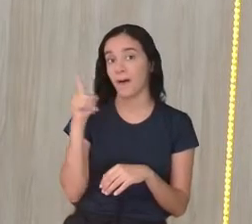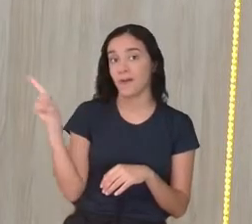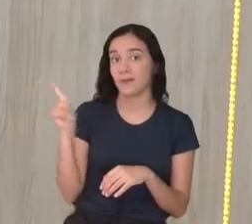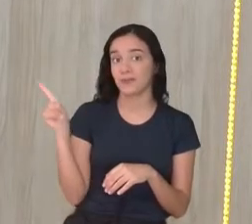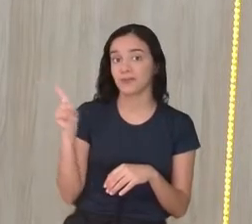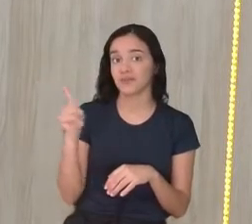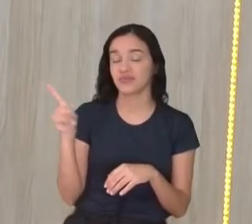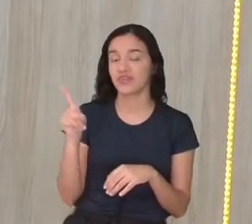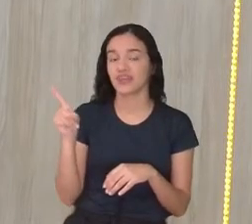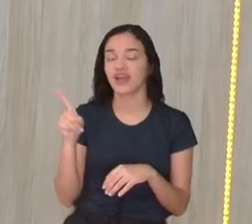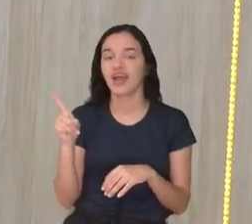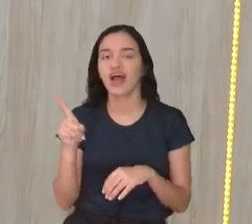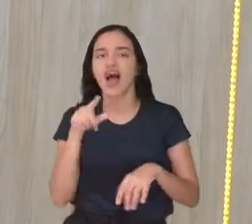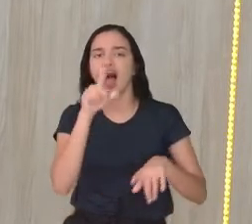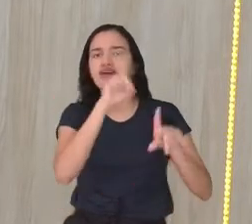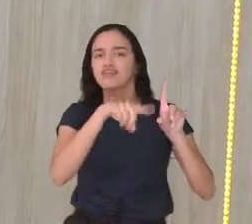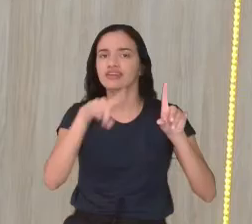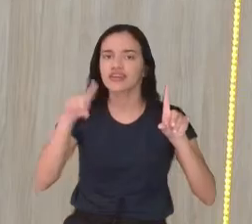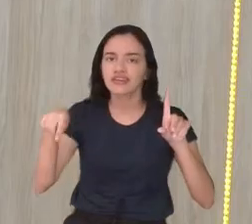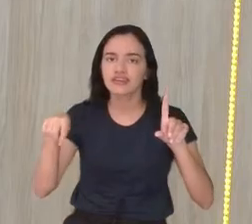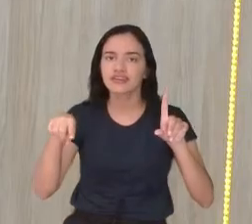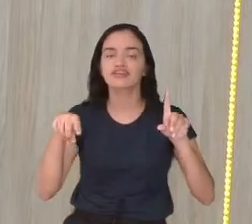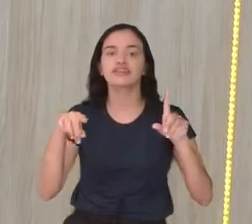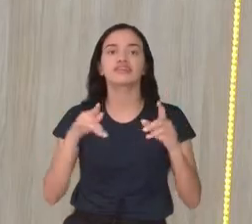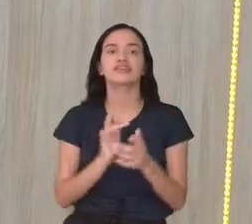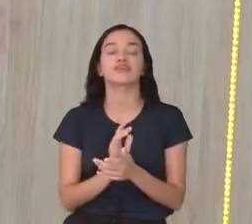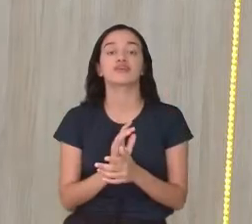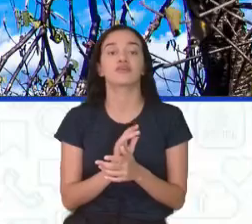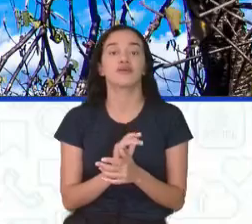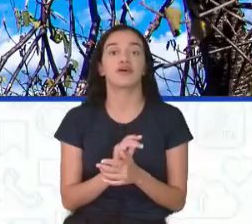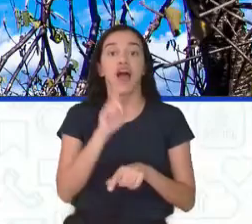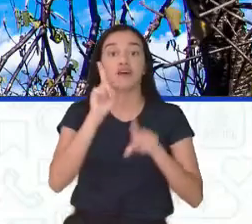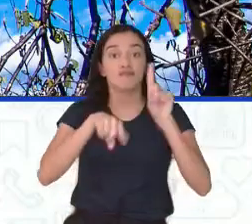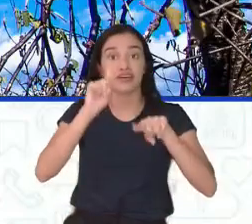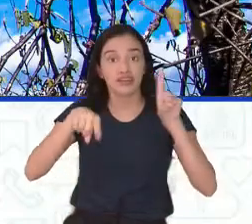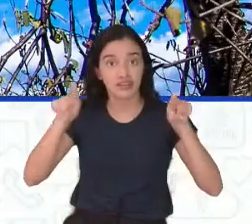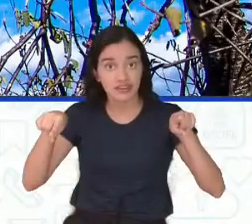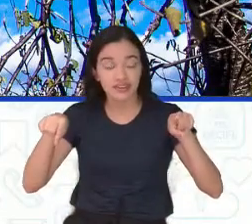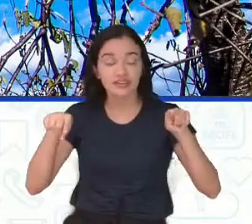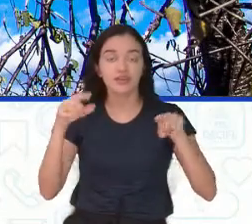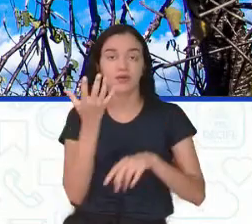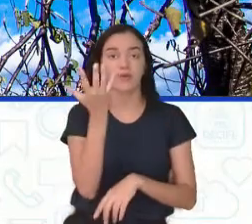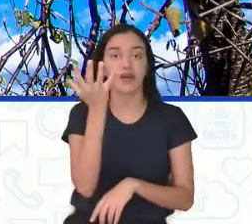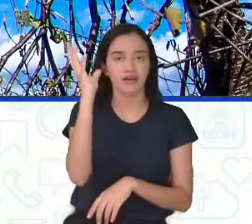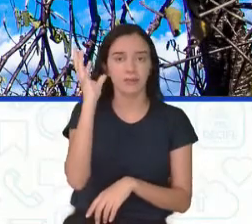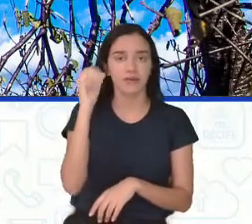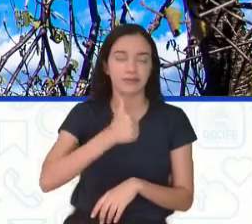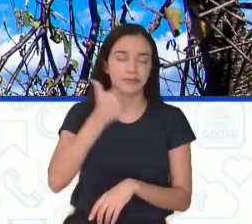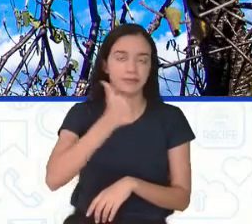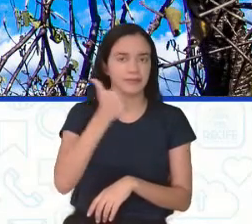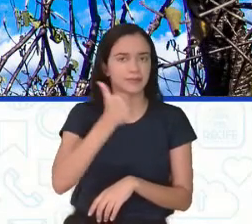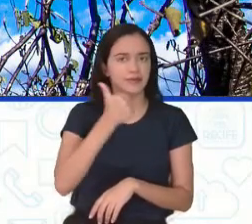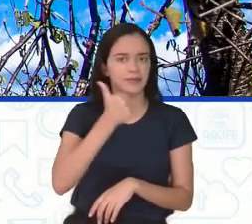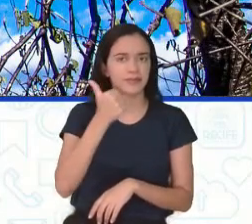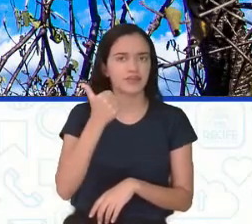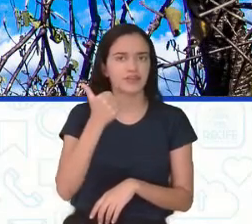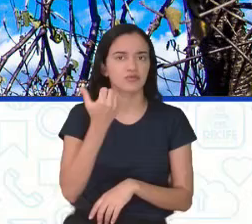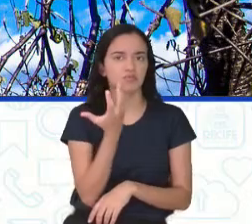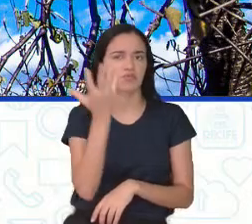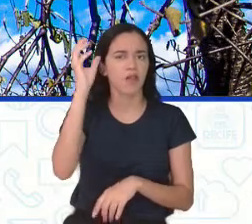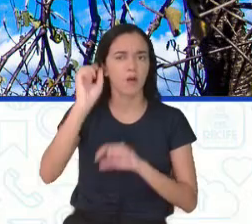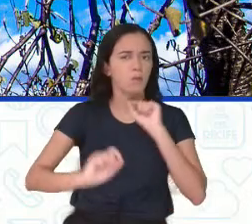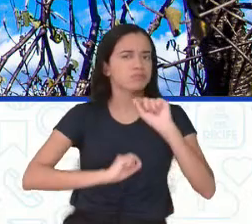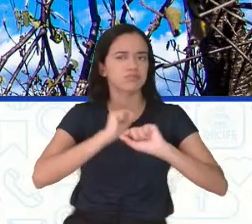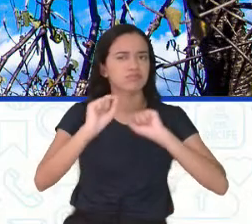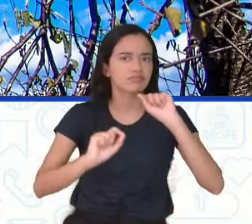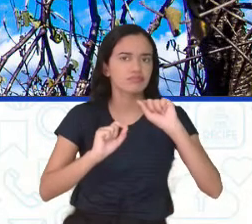variação climática, né? Trazendo primeiro destaque na sua tela o quê, ó? Primeiramente, vamos falar do clima, né? O que é o